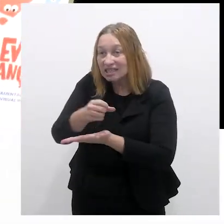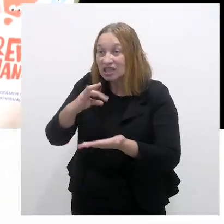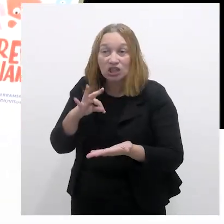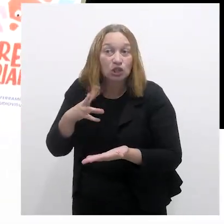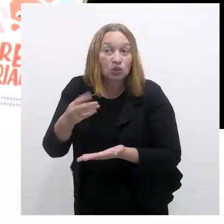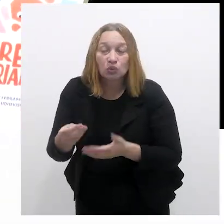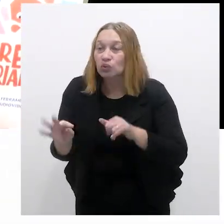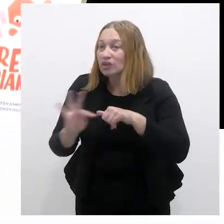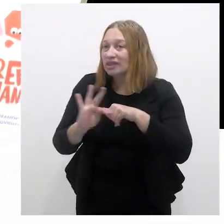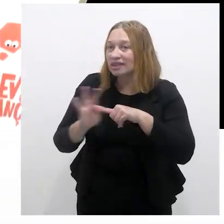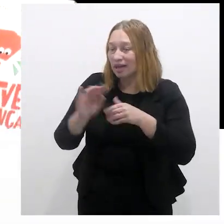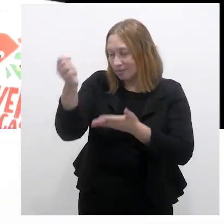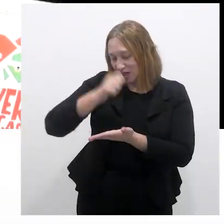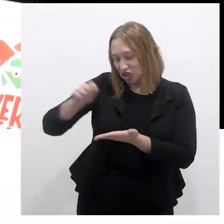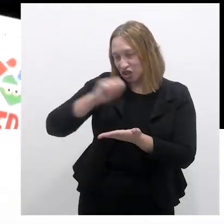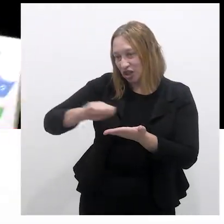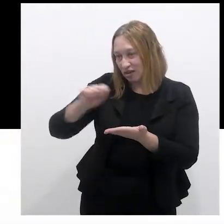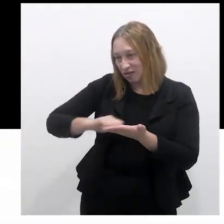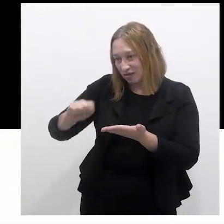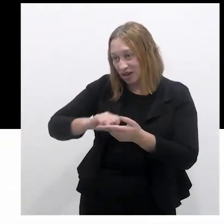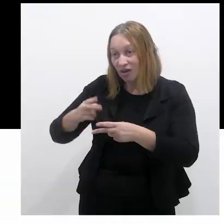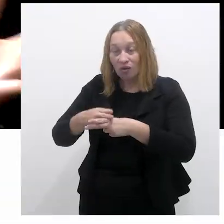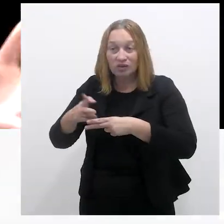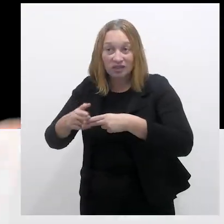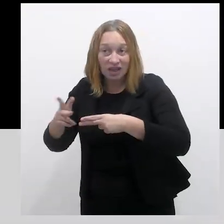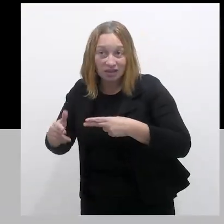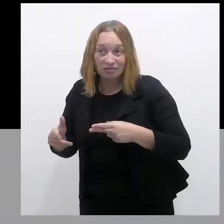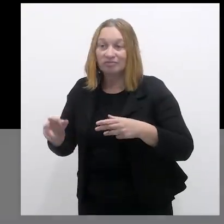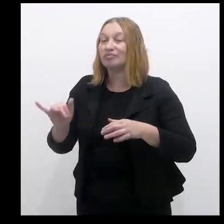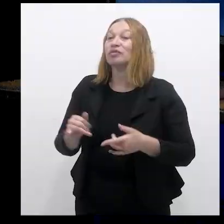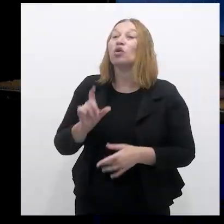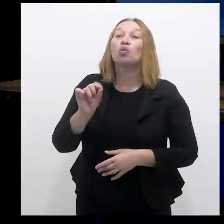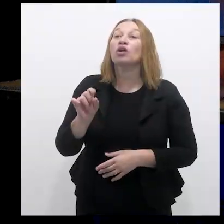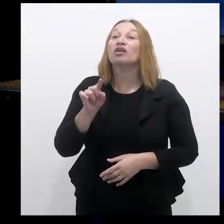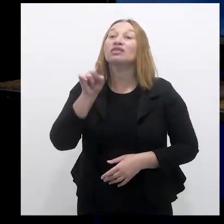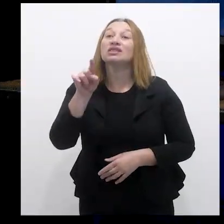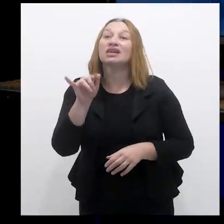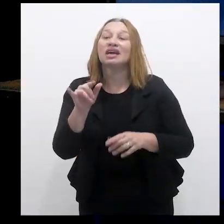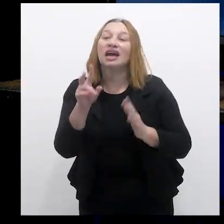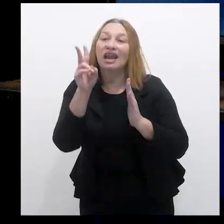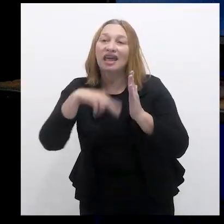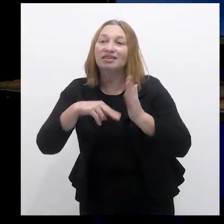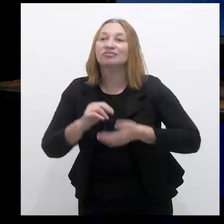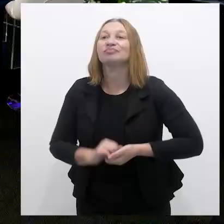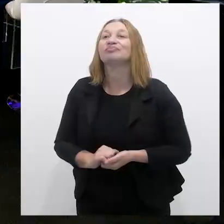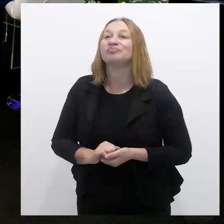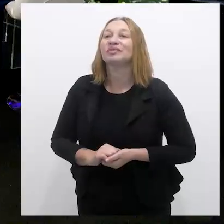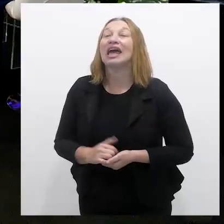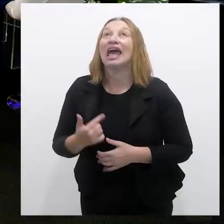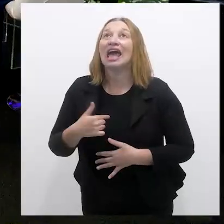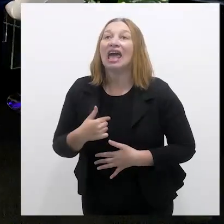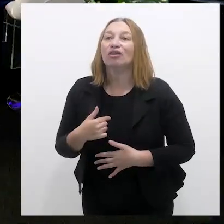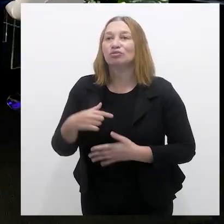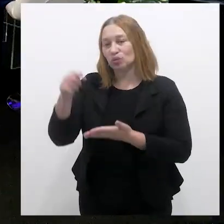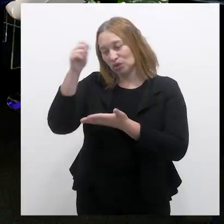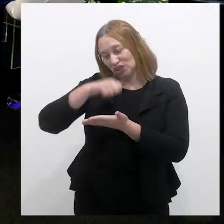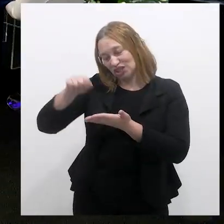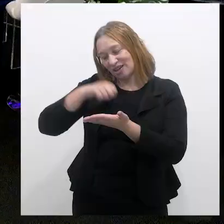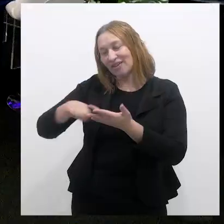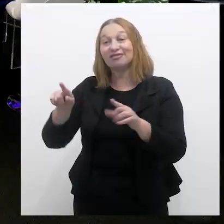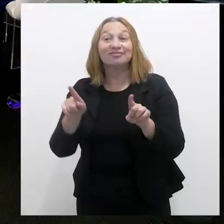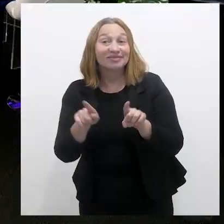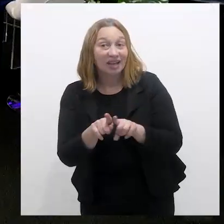ensina fundamentos, ferramentas, técnicas para escrever roteiro e audiovisual para criança. O que você anda lendo?